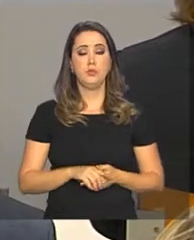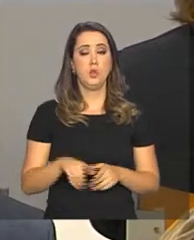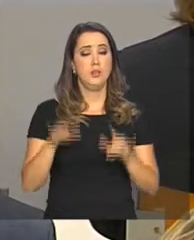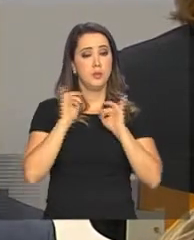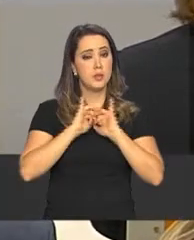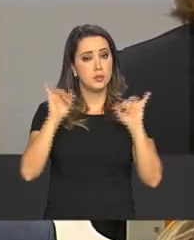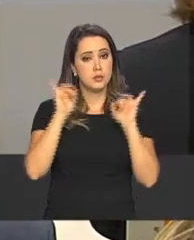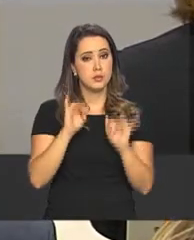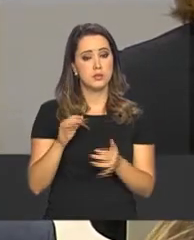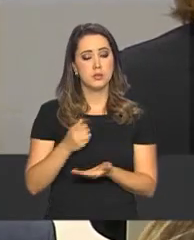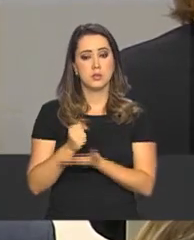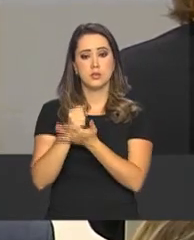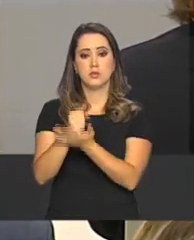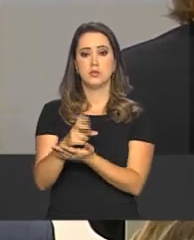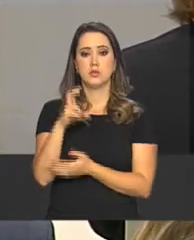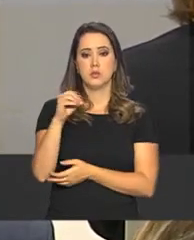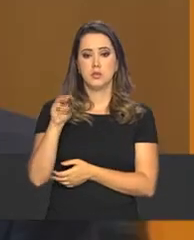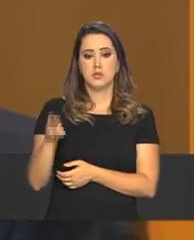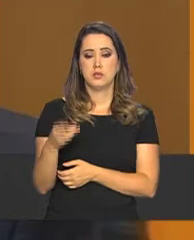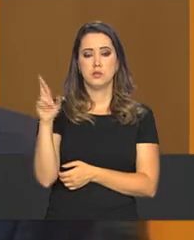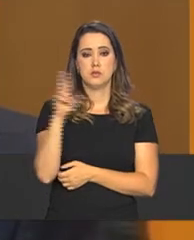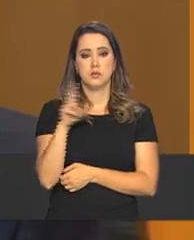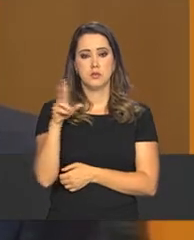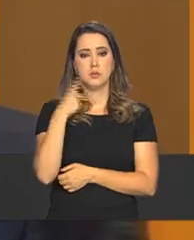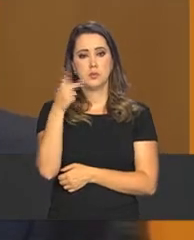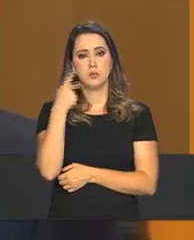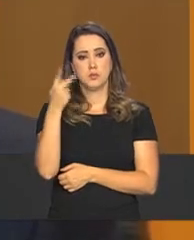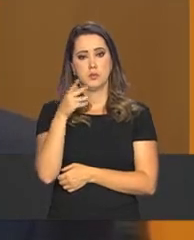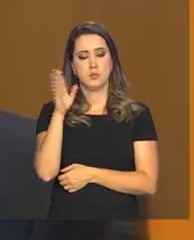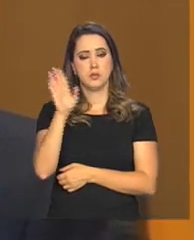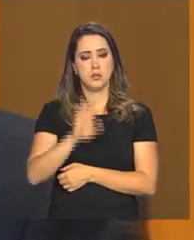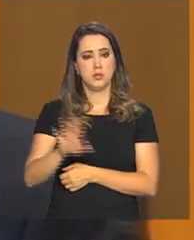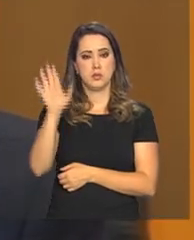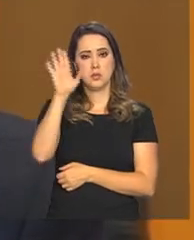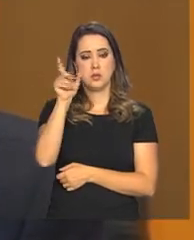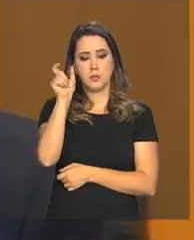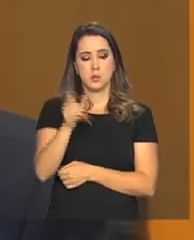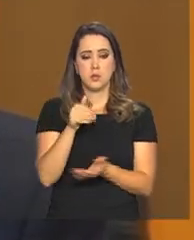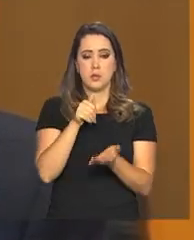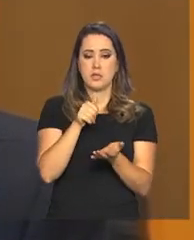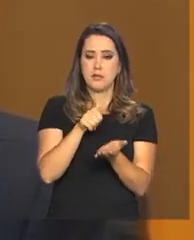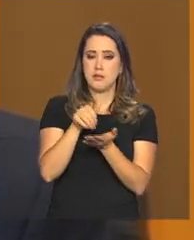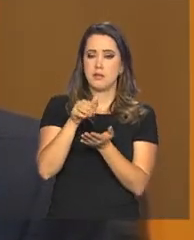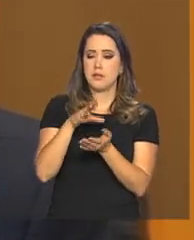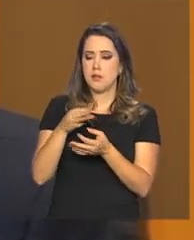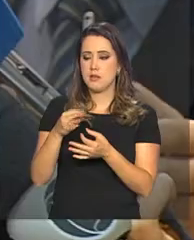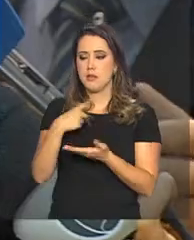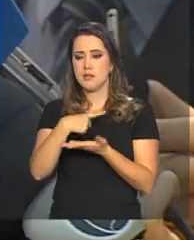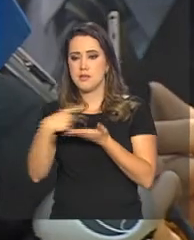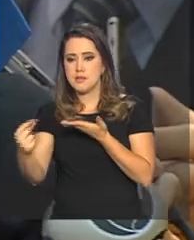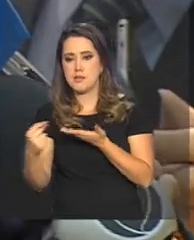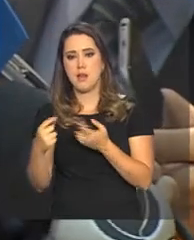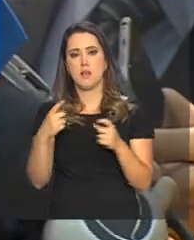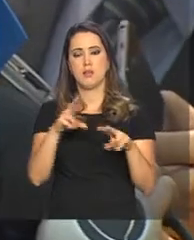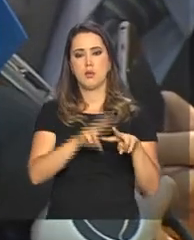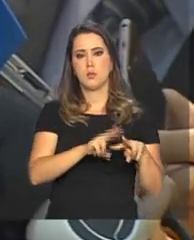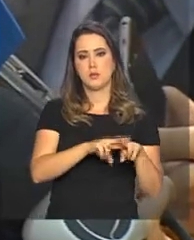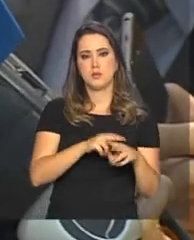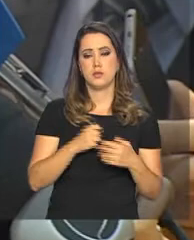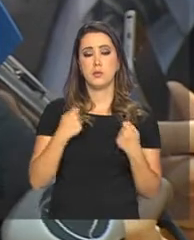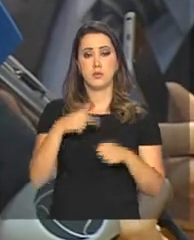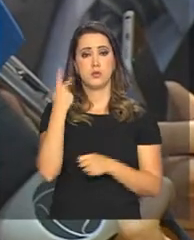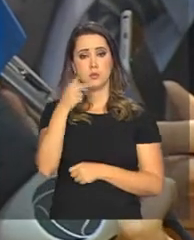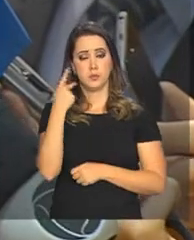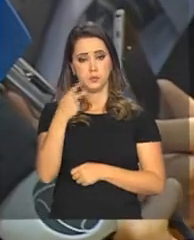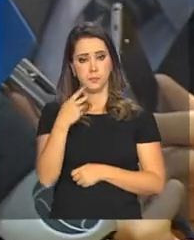de 50 milhões de reais para a política nacional para ingressos que deve ser lançada nos próximos dias nós precisamos de um programa nacional